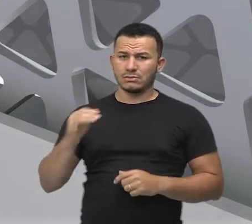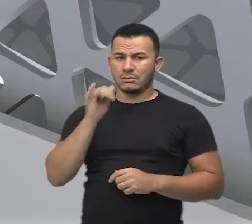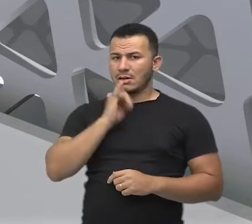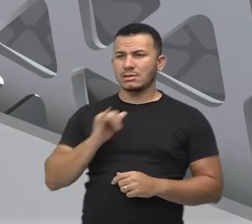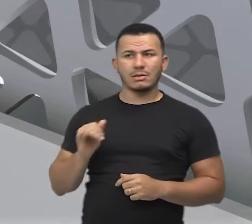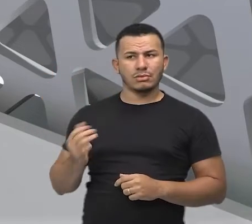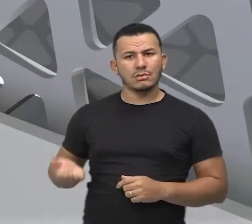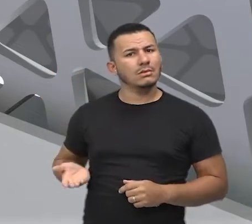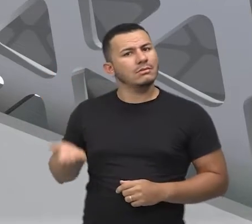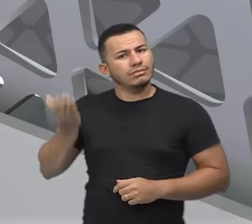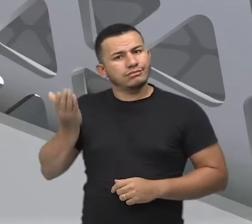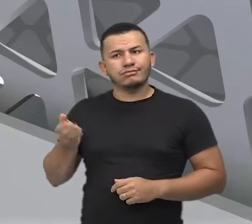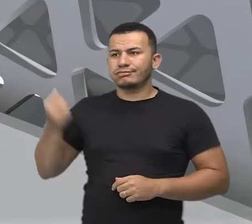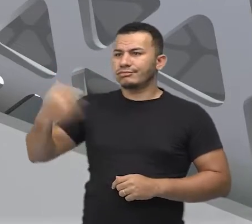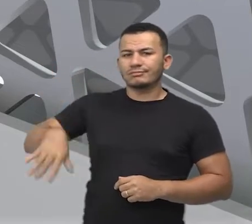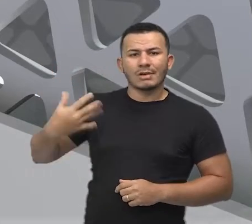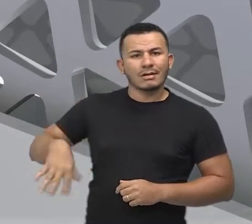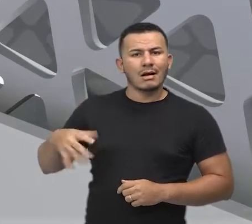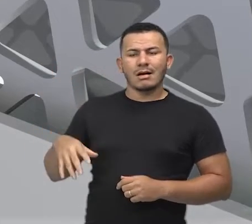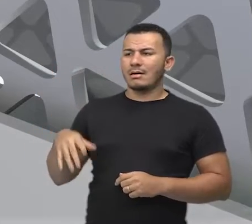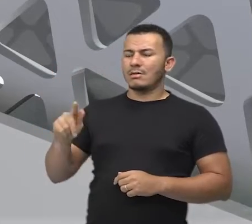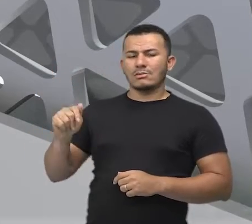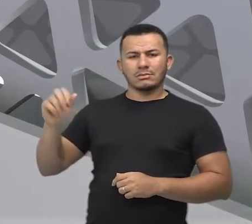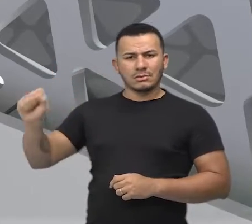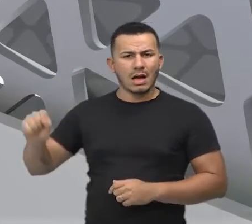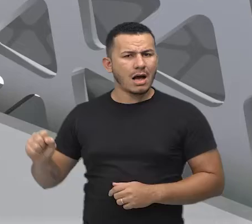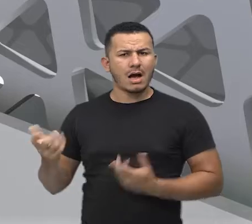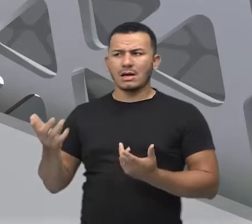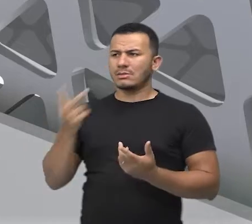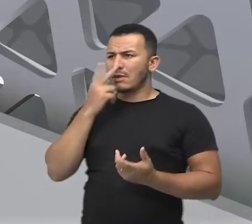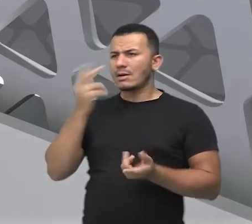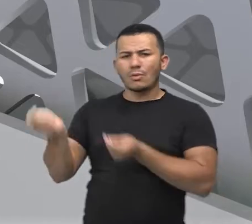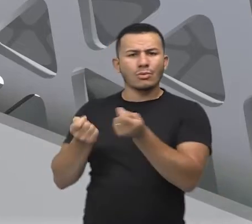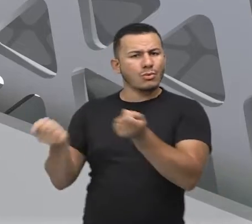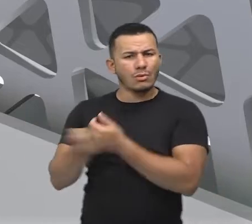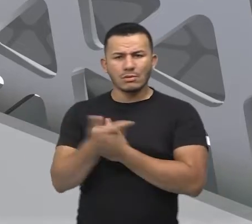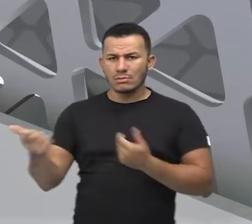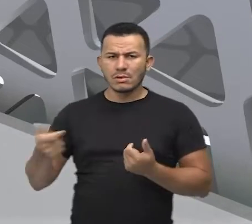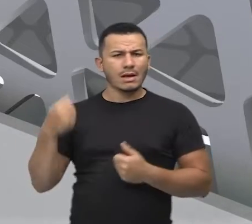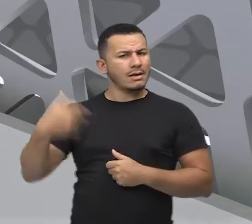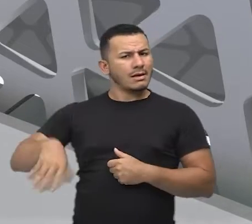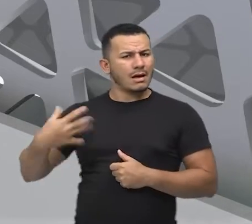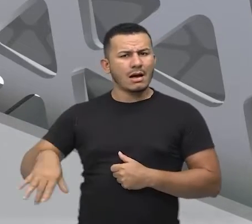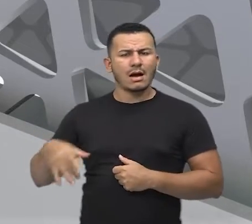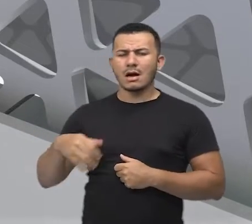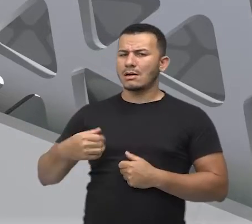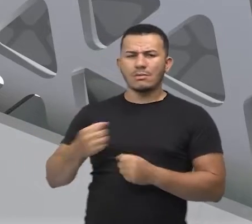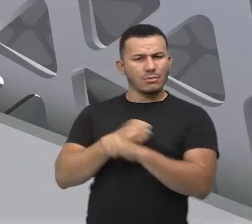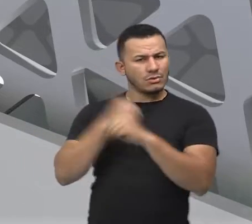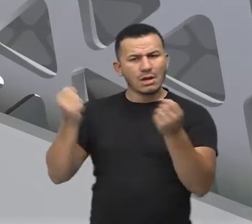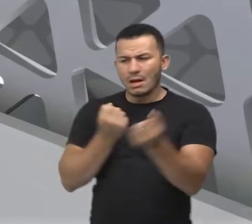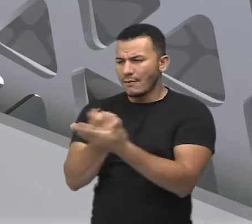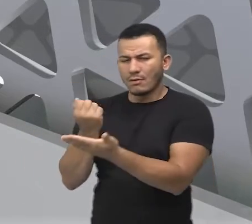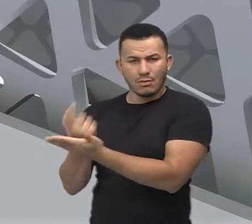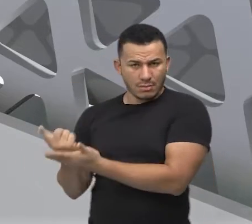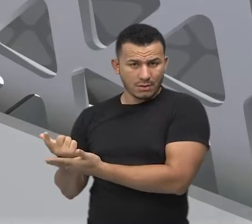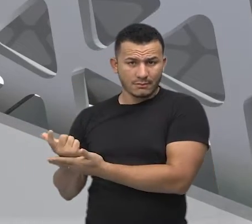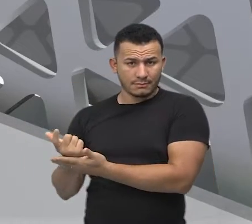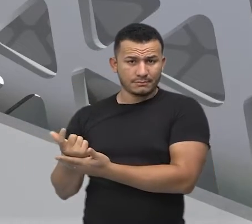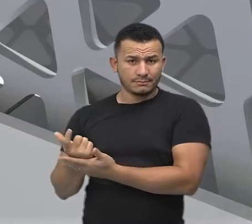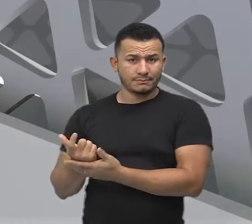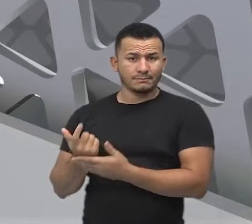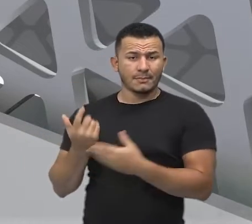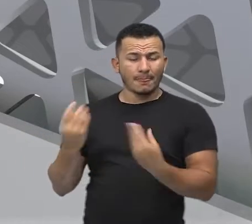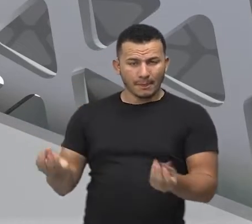alta desse preço, esse preço que de repente pode estar descontrolado e caro demais. Não fazer, ou seja, não permitindo